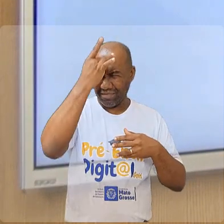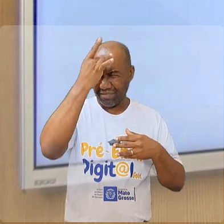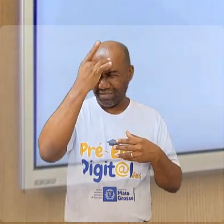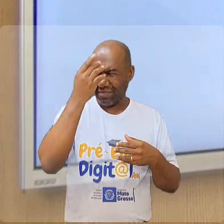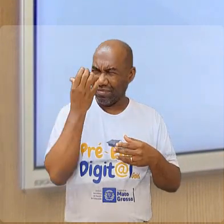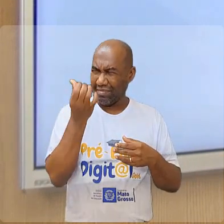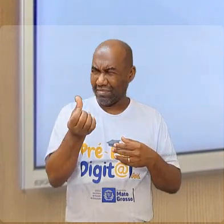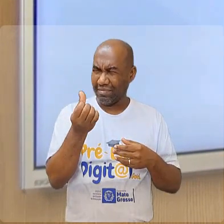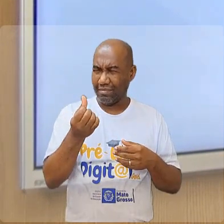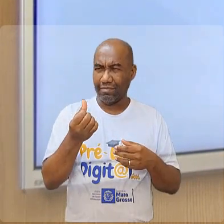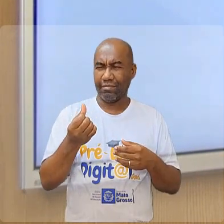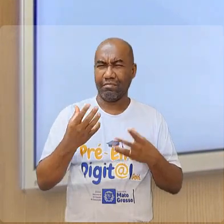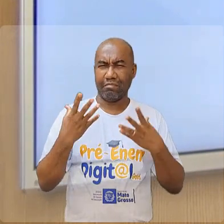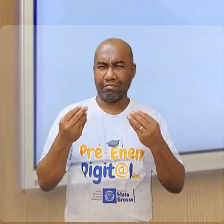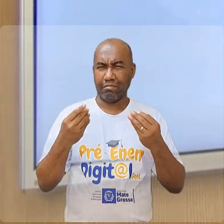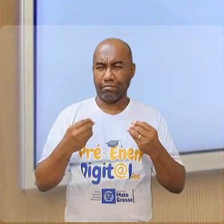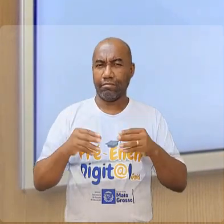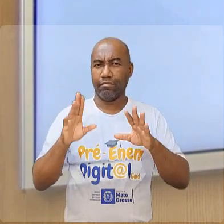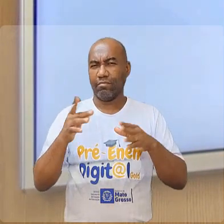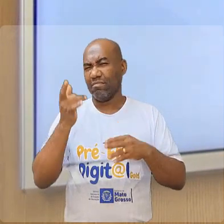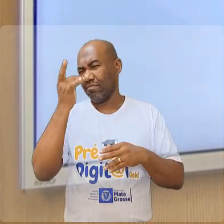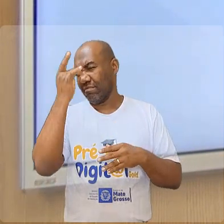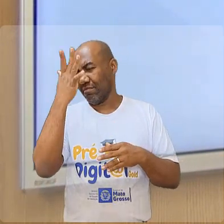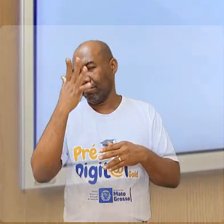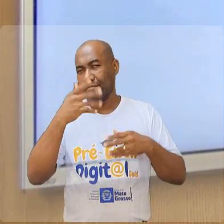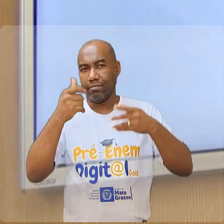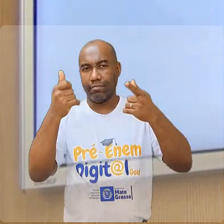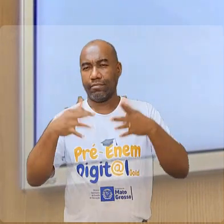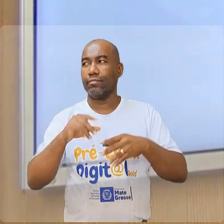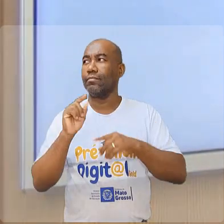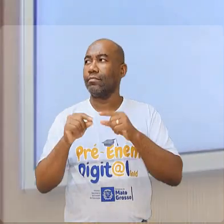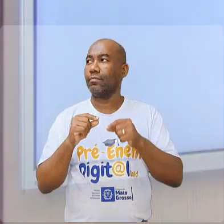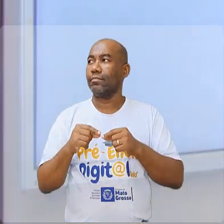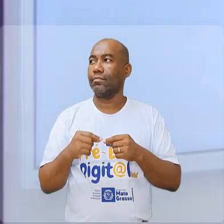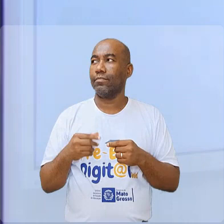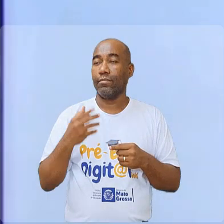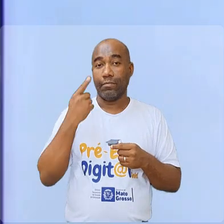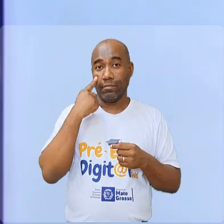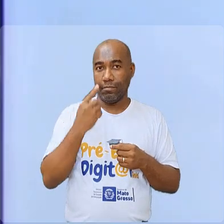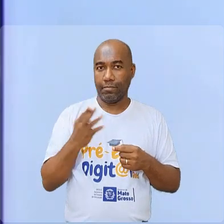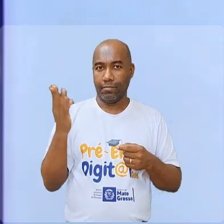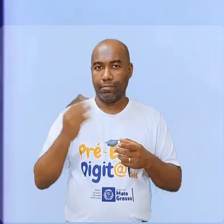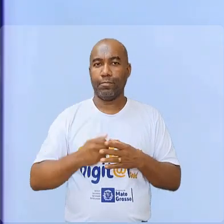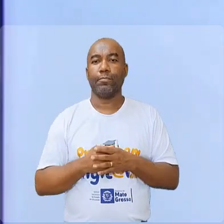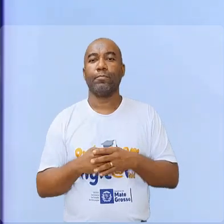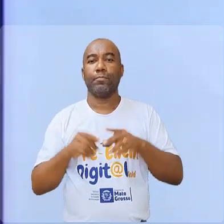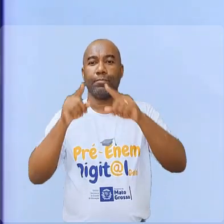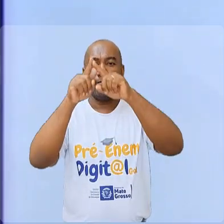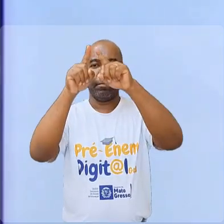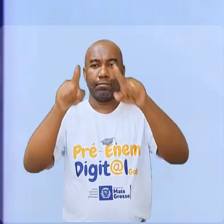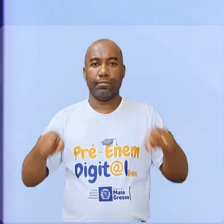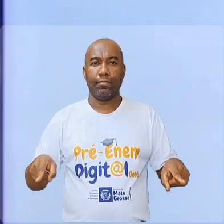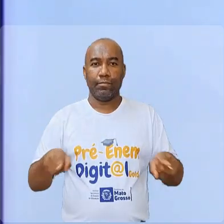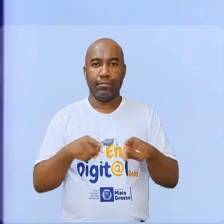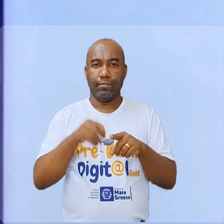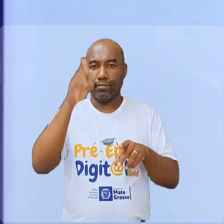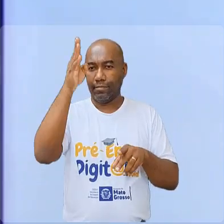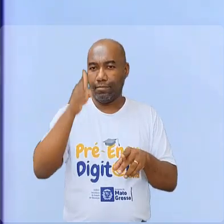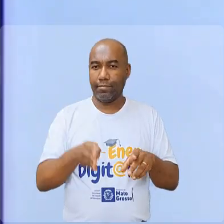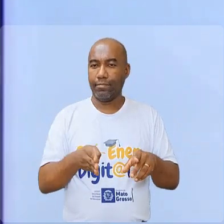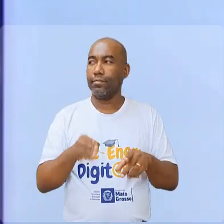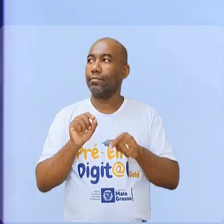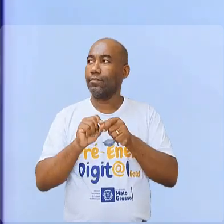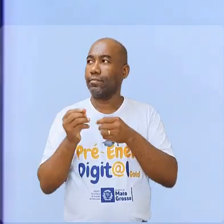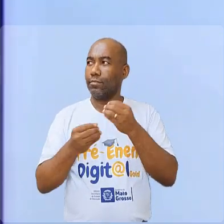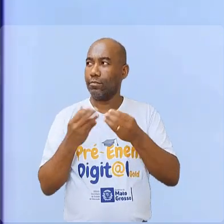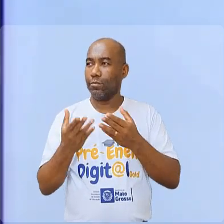fácil querer só vou te mostrar aqui dá uma olhadinha como venha primeira coisa que a gente já sabe né sem olhar Sem